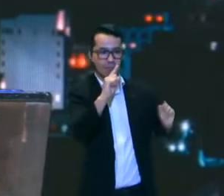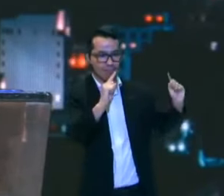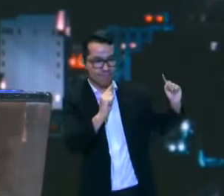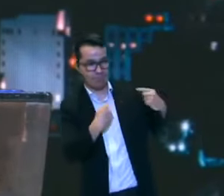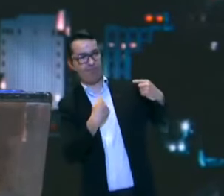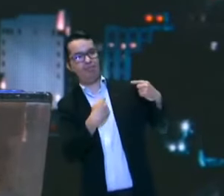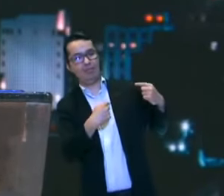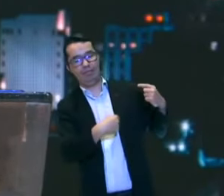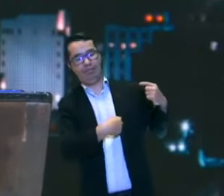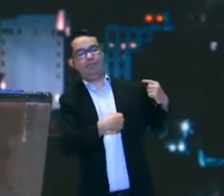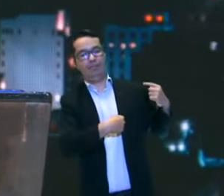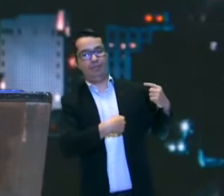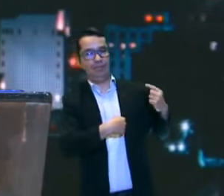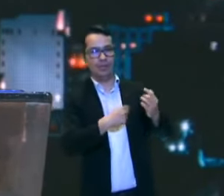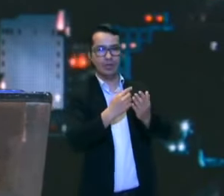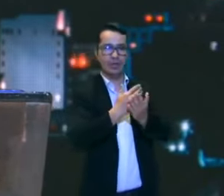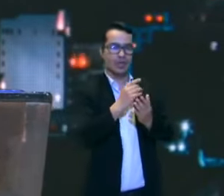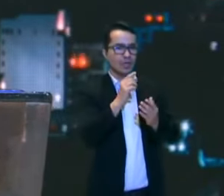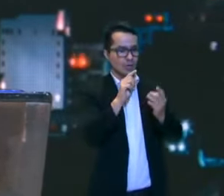começar falando das ciladas.